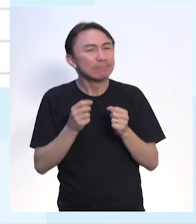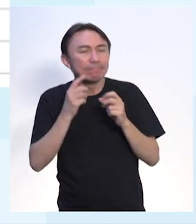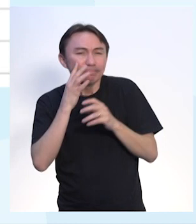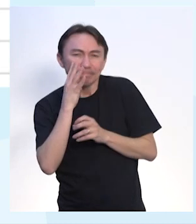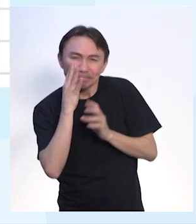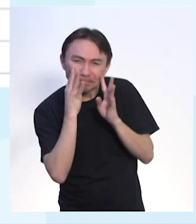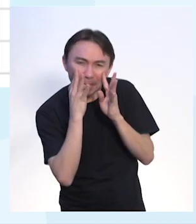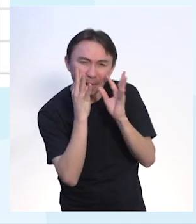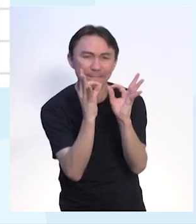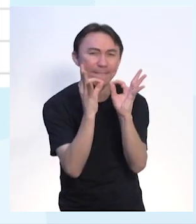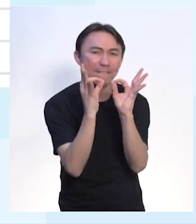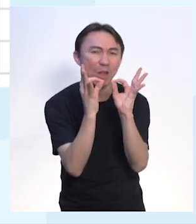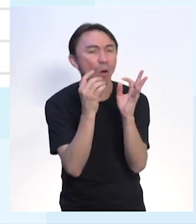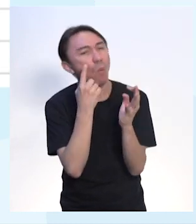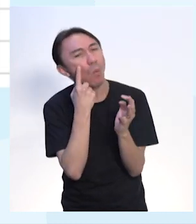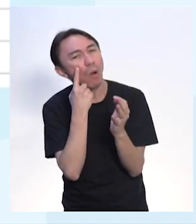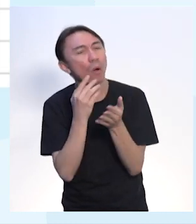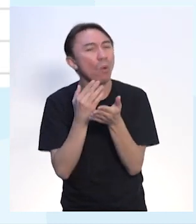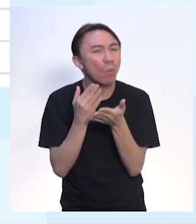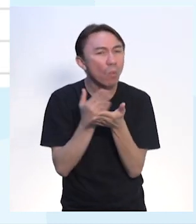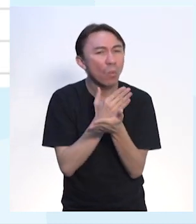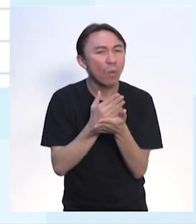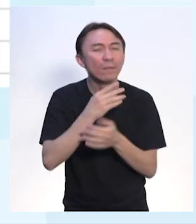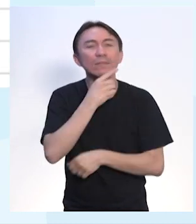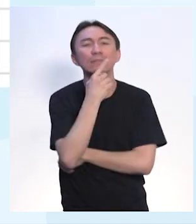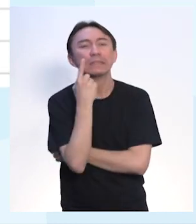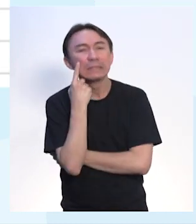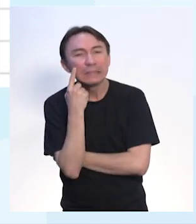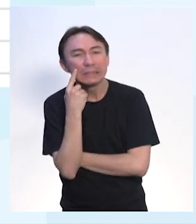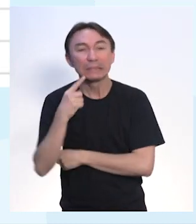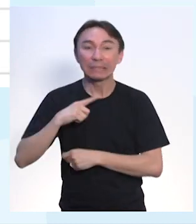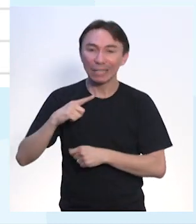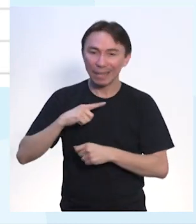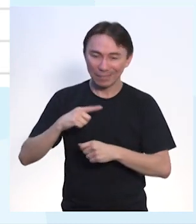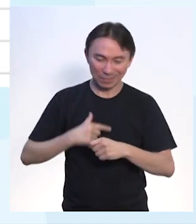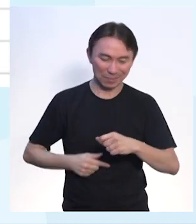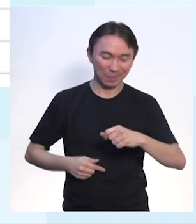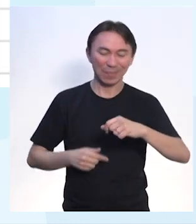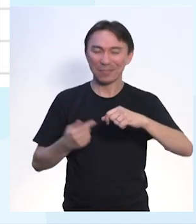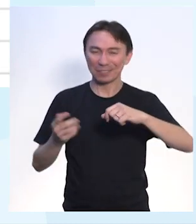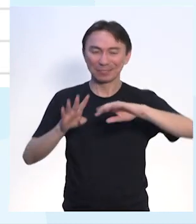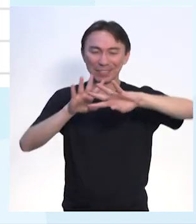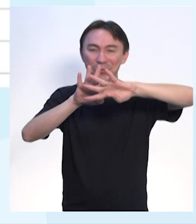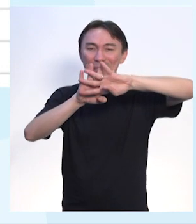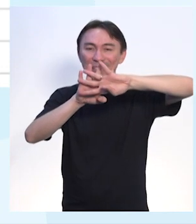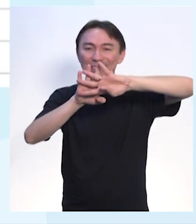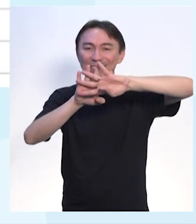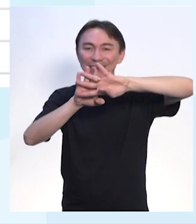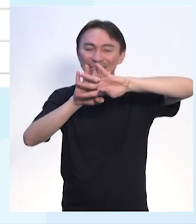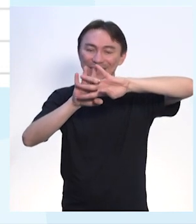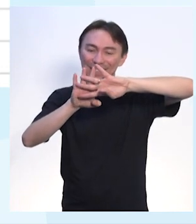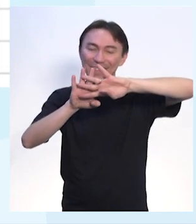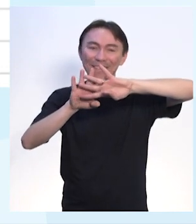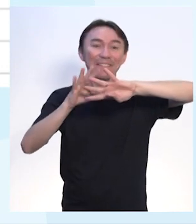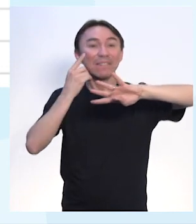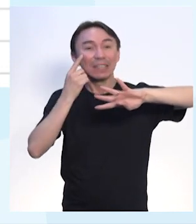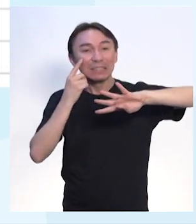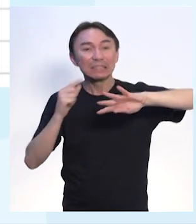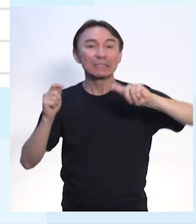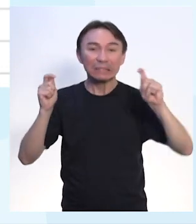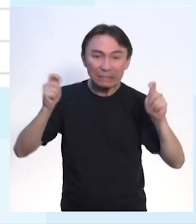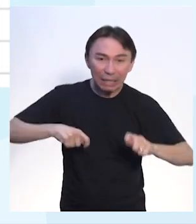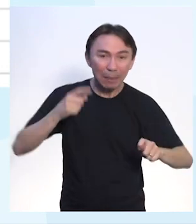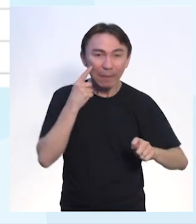em alguns casos aí, como eu estou numa malha quadriculada, eu consigo identificar o tamanho do lado, né, Osmar? Sim, dá para